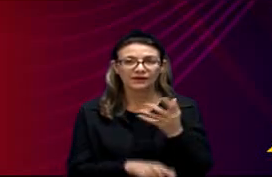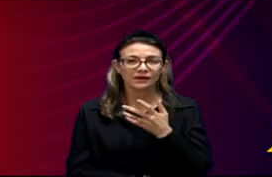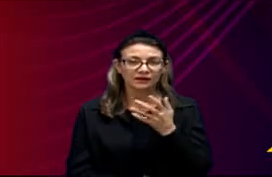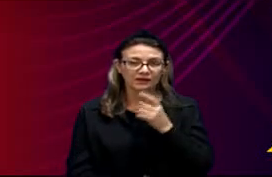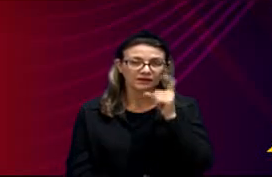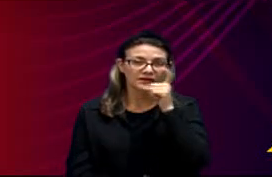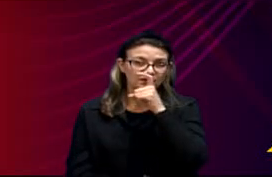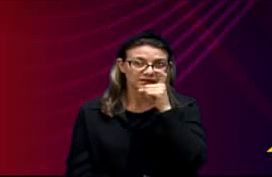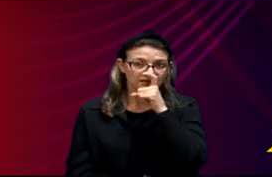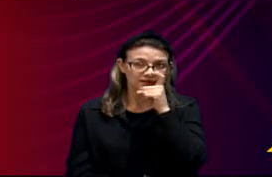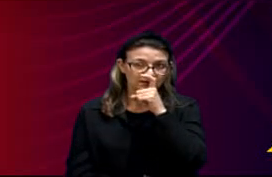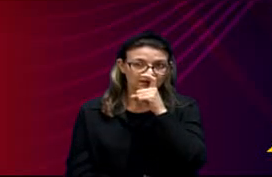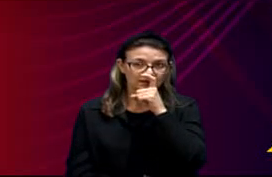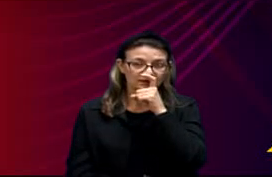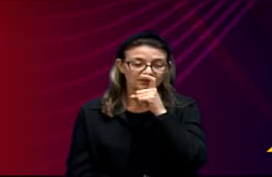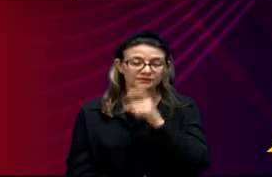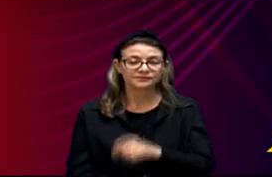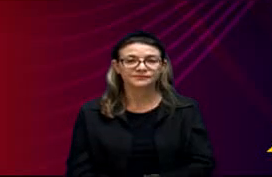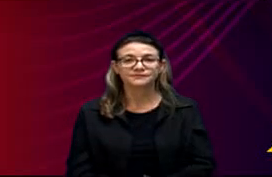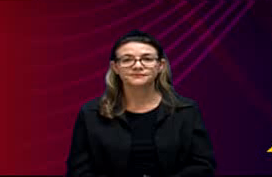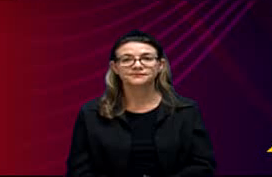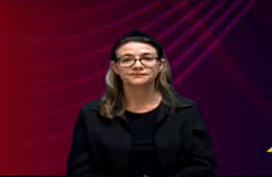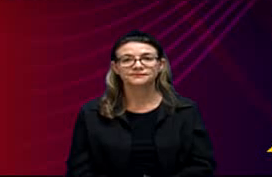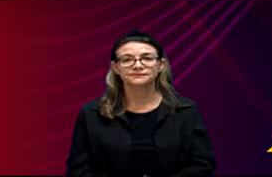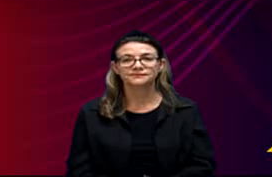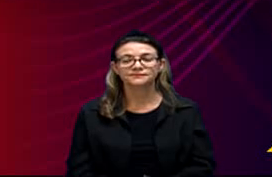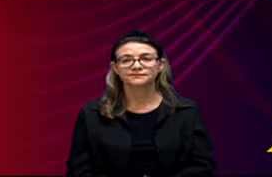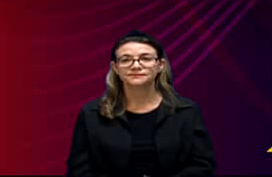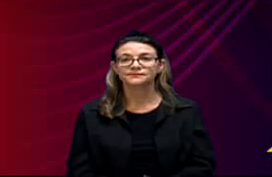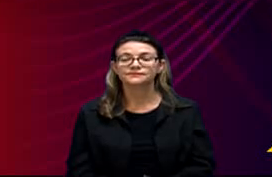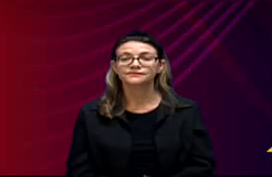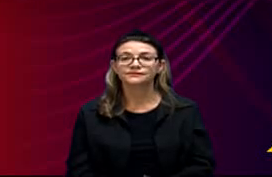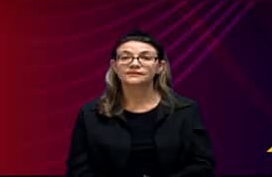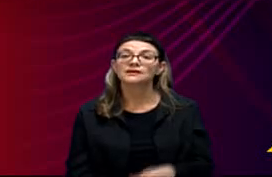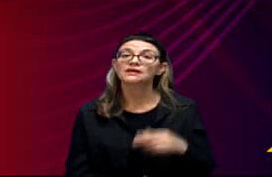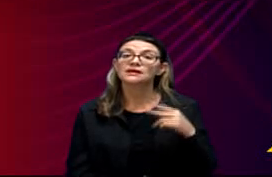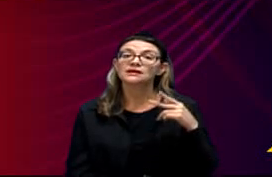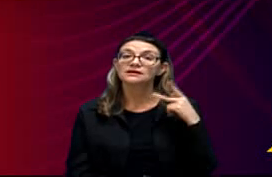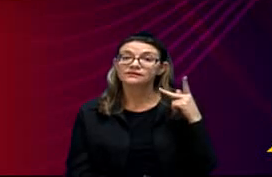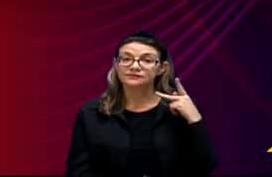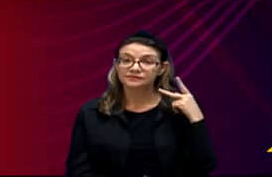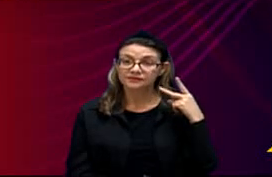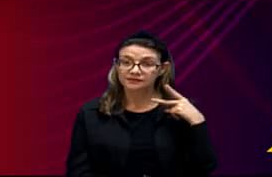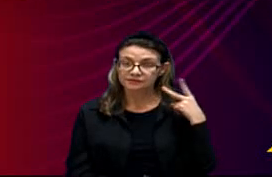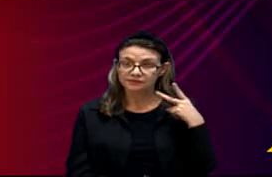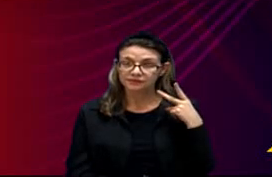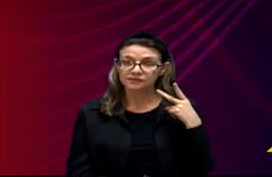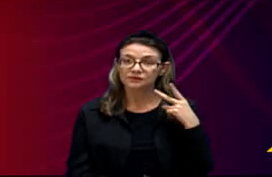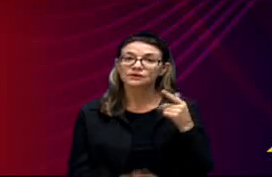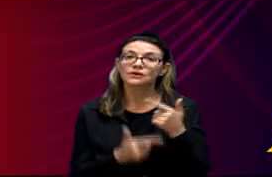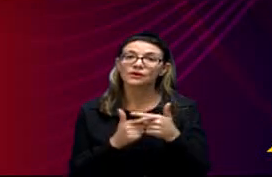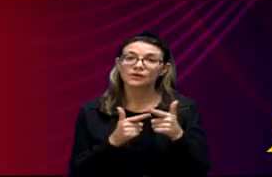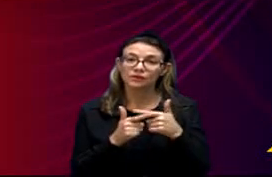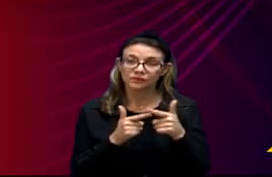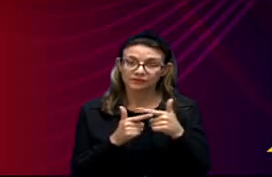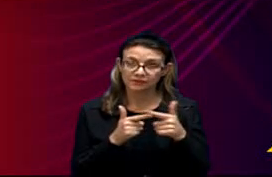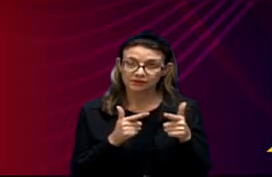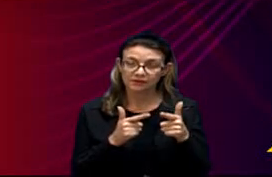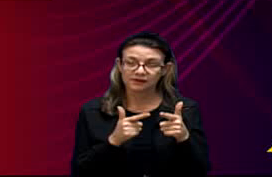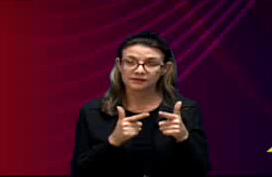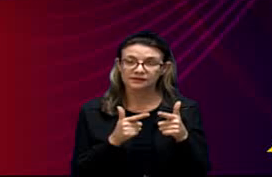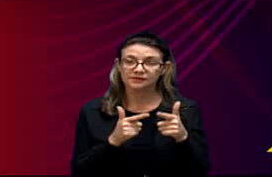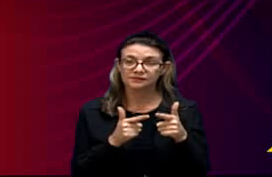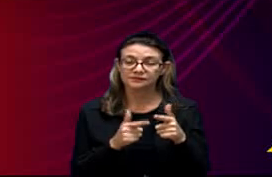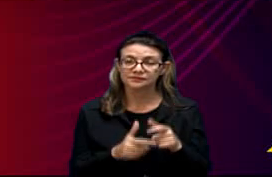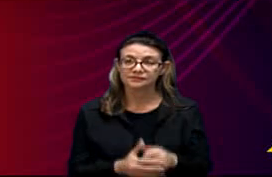falando par de menos que tem aqui Vereador se tiver problema com prito e mais toda vez